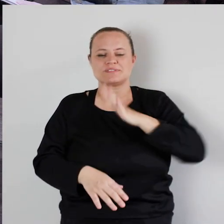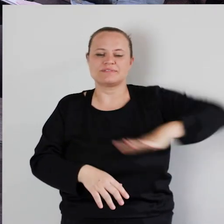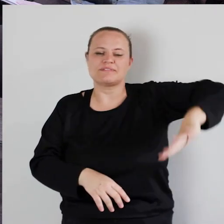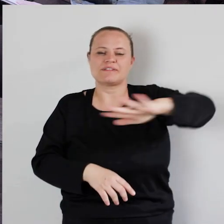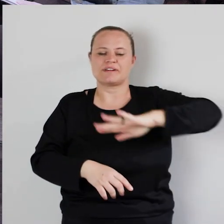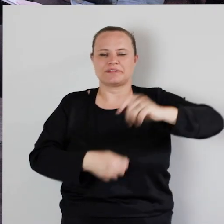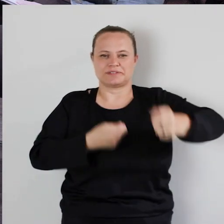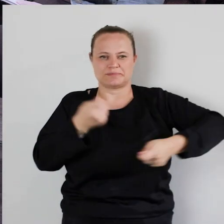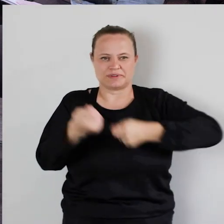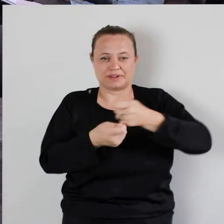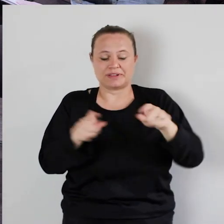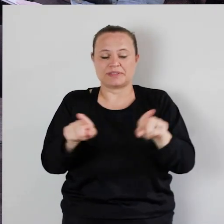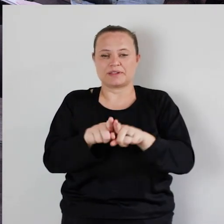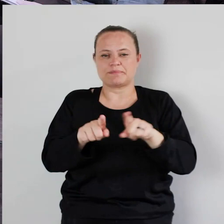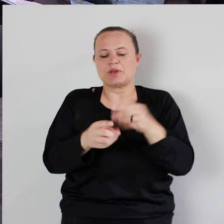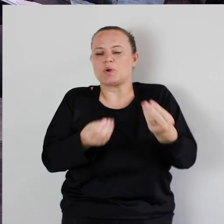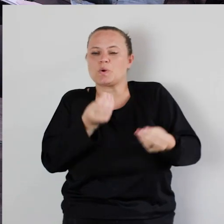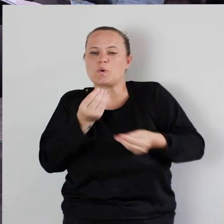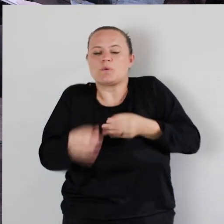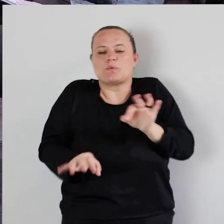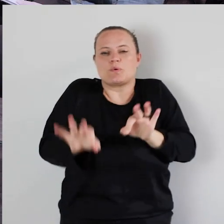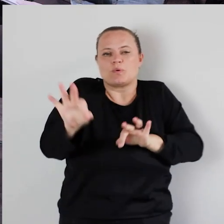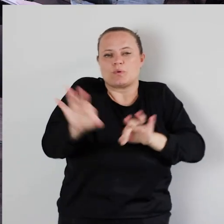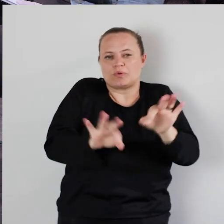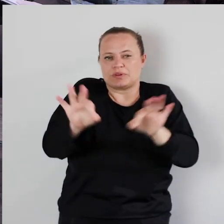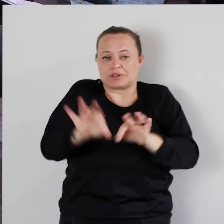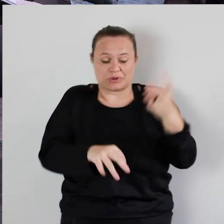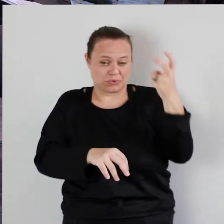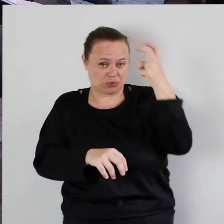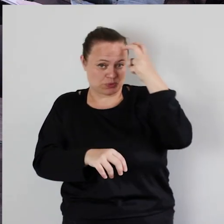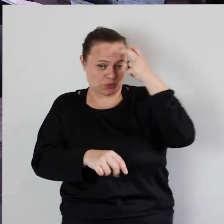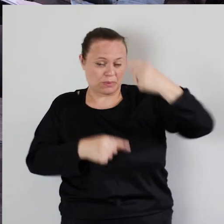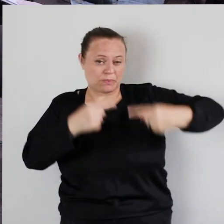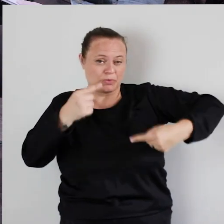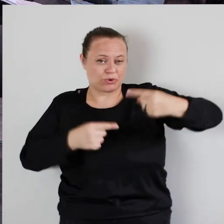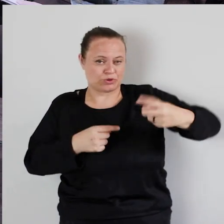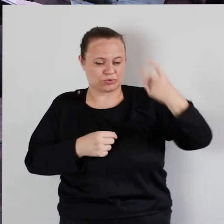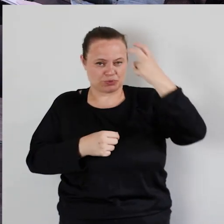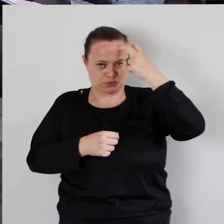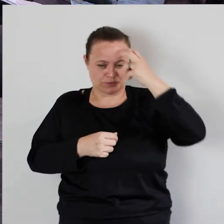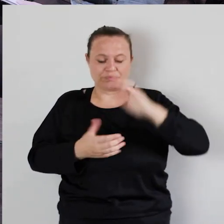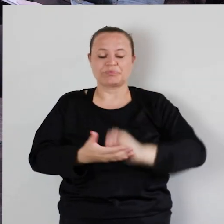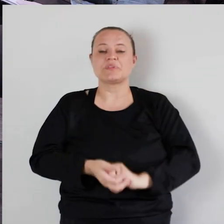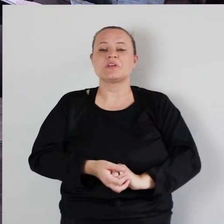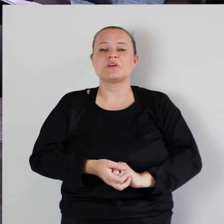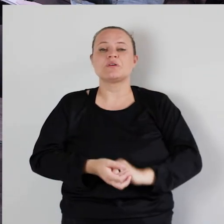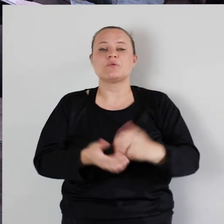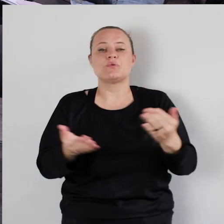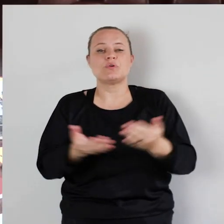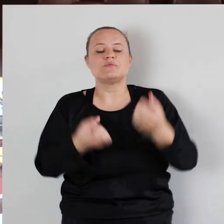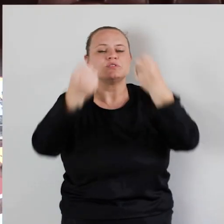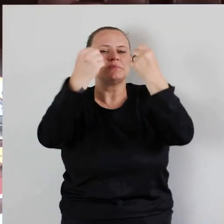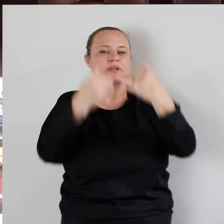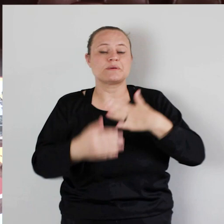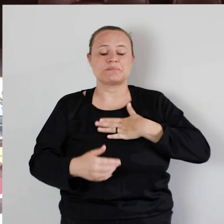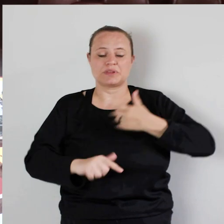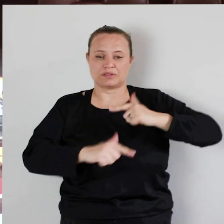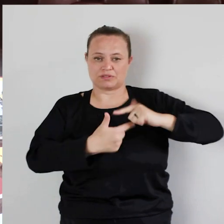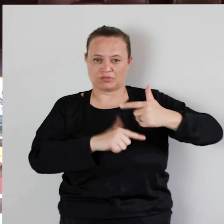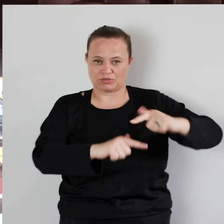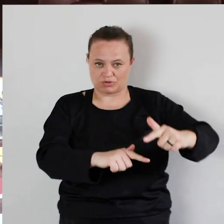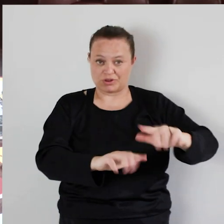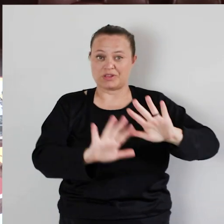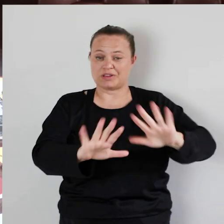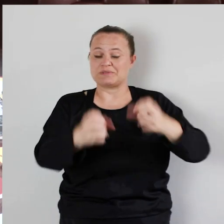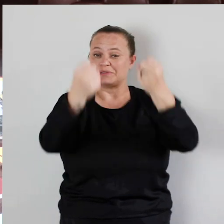tem feito na área de administração e gestão de organizações culturais e políticas públicas da cultura. Para falar um pouquinho aí